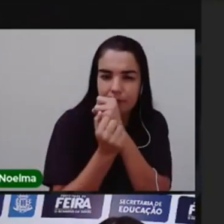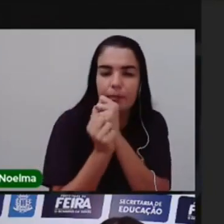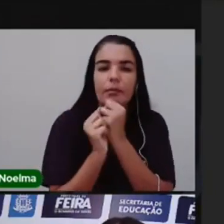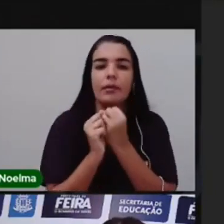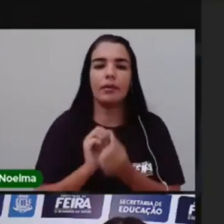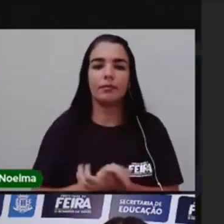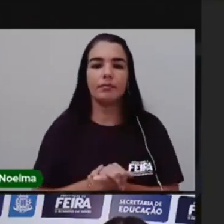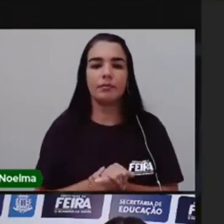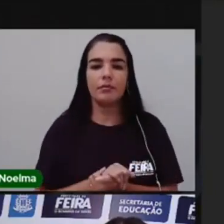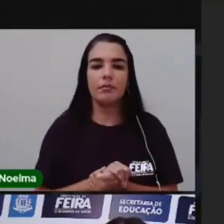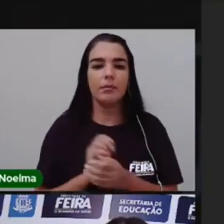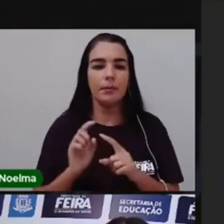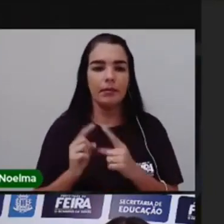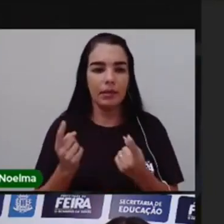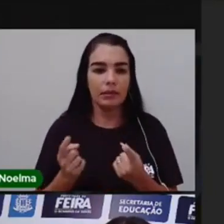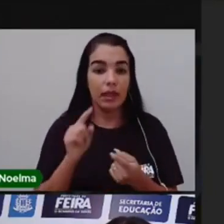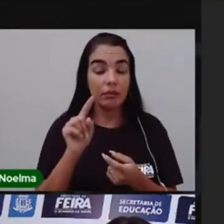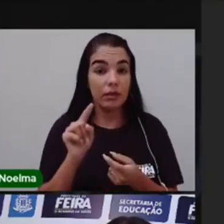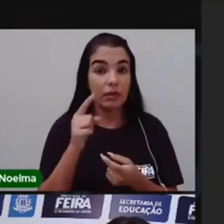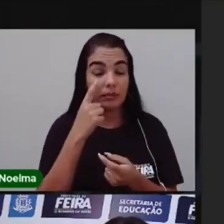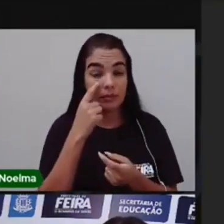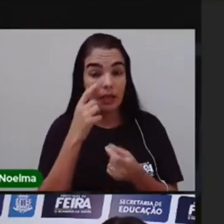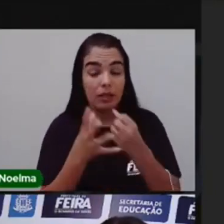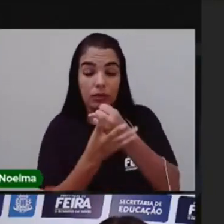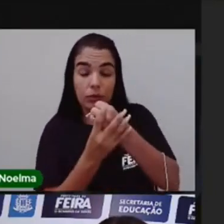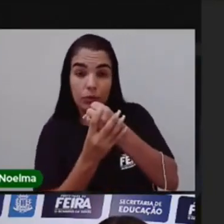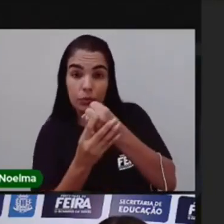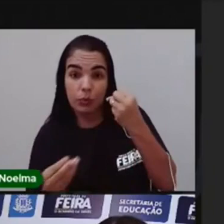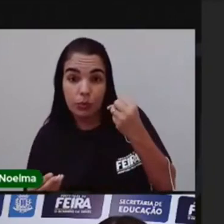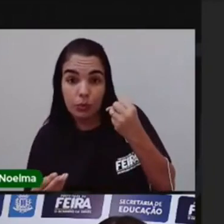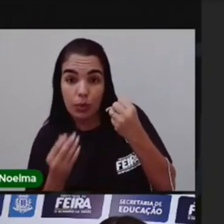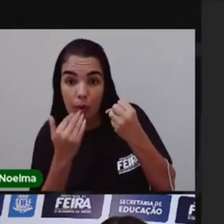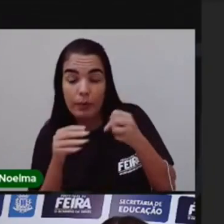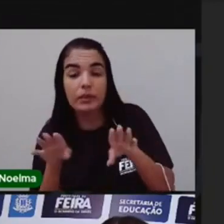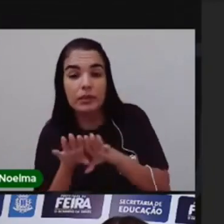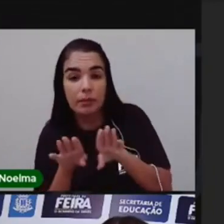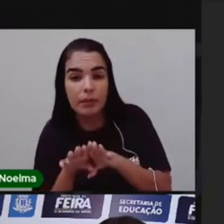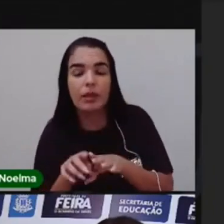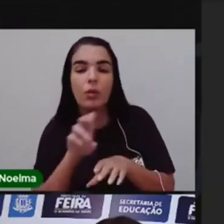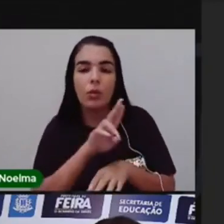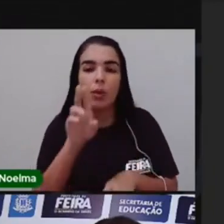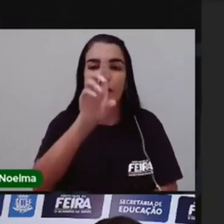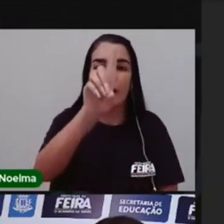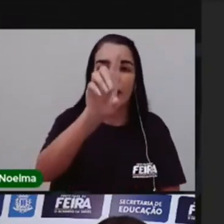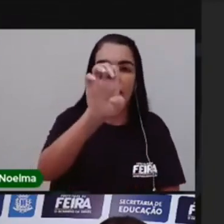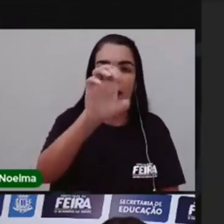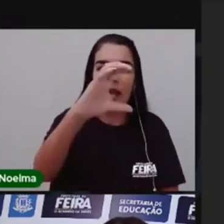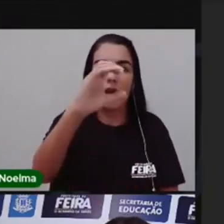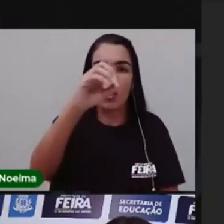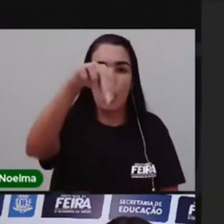tá? Então, aqueles que decompõem a matéria orgânica são os decompositores.